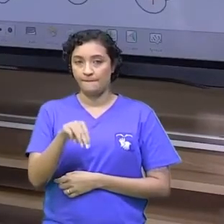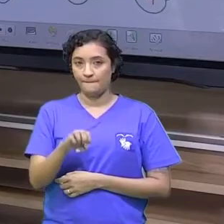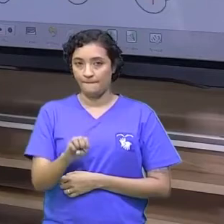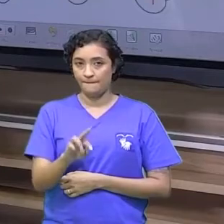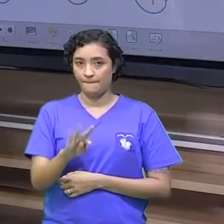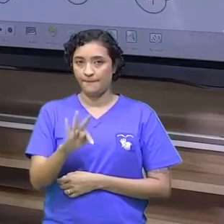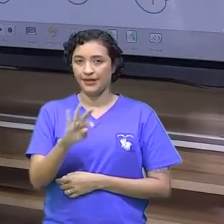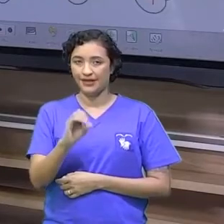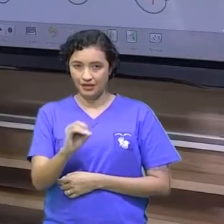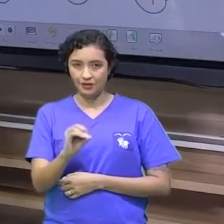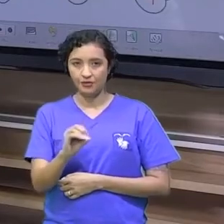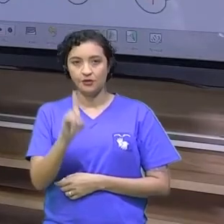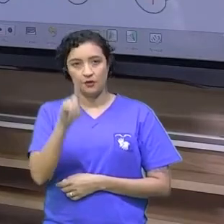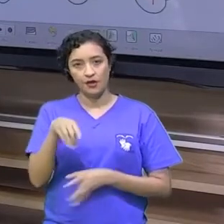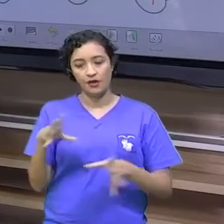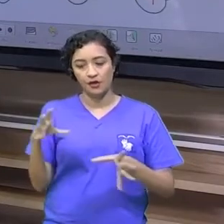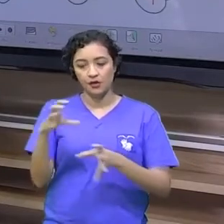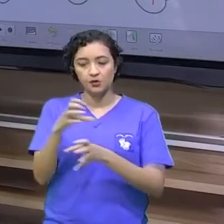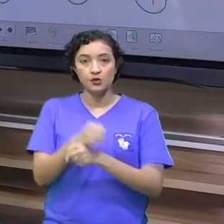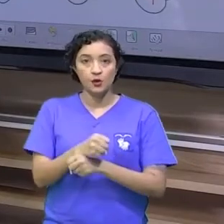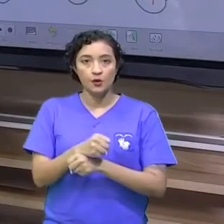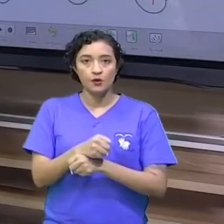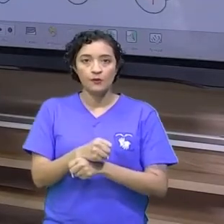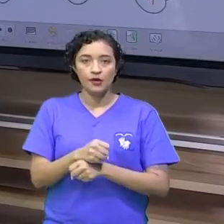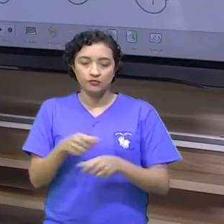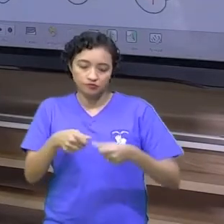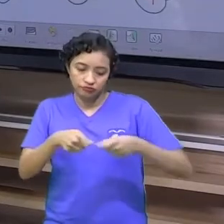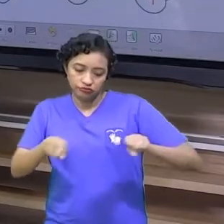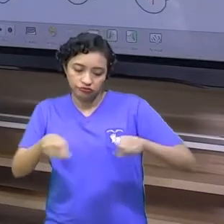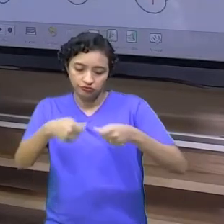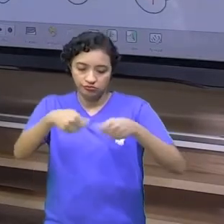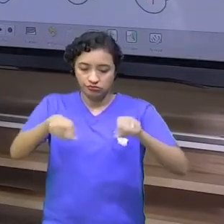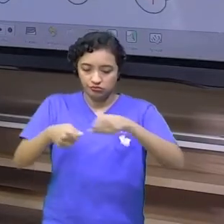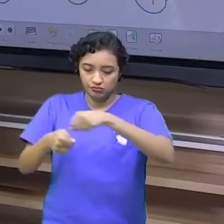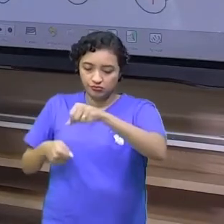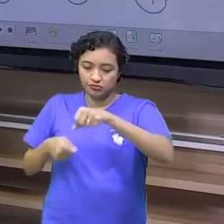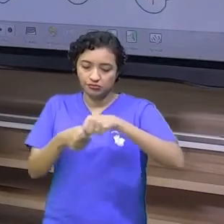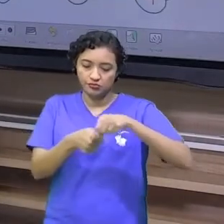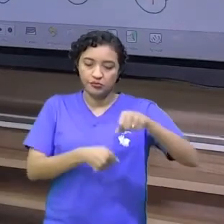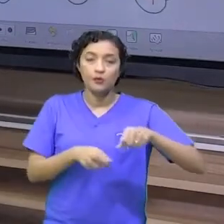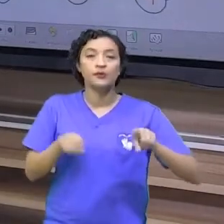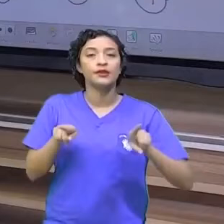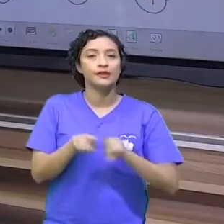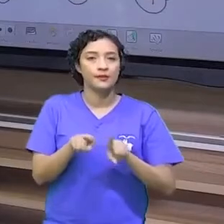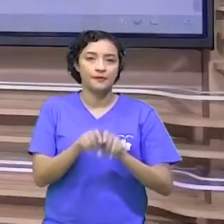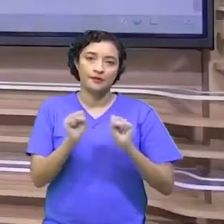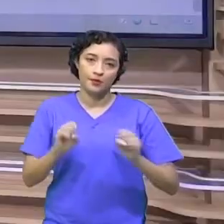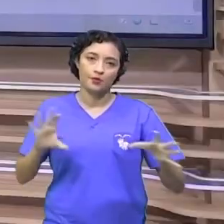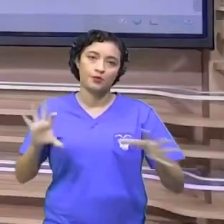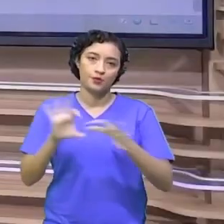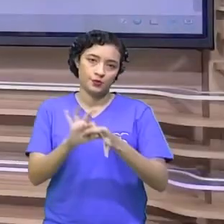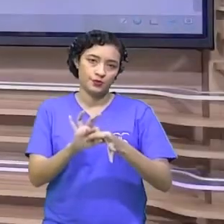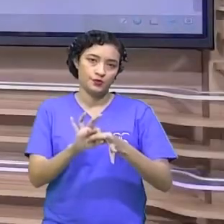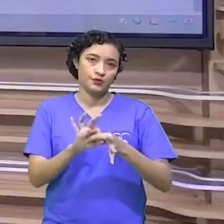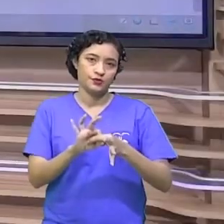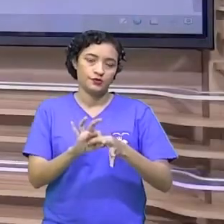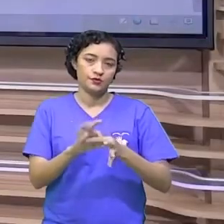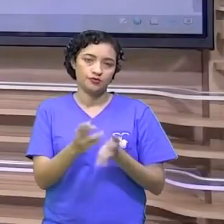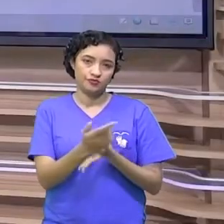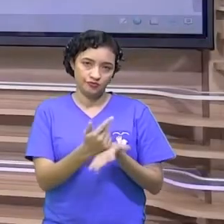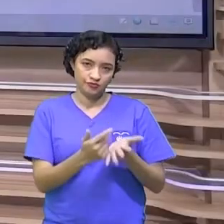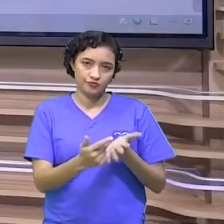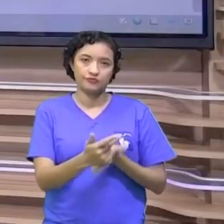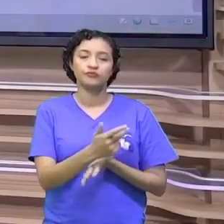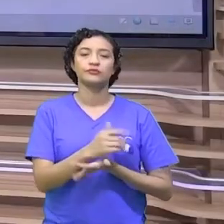lados. Também pode ser obtido através do quê? Da composição de figuras, tá certo?